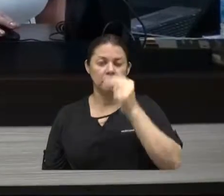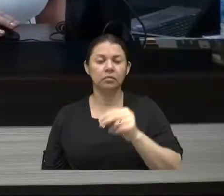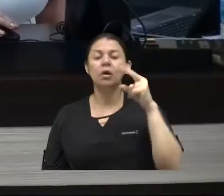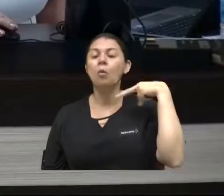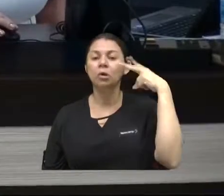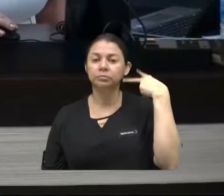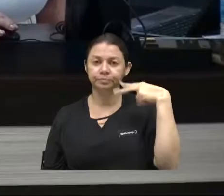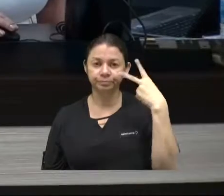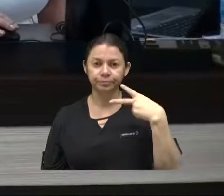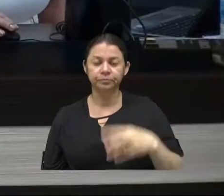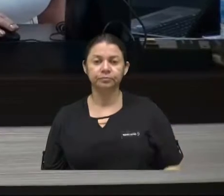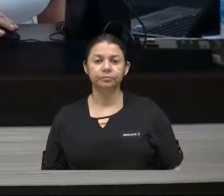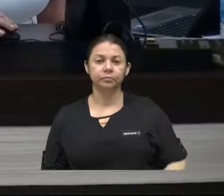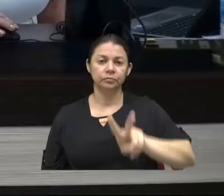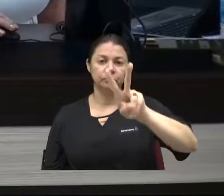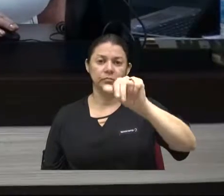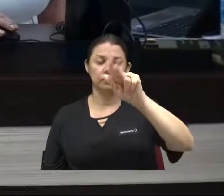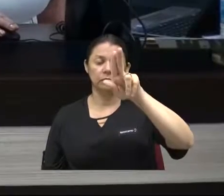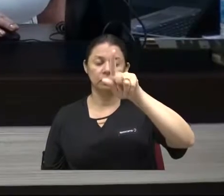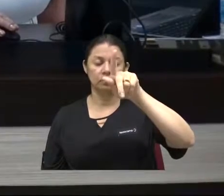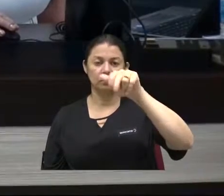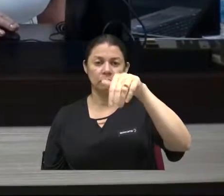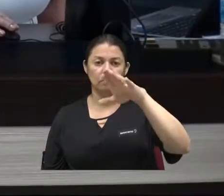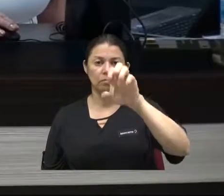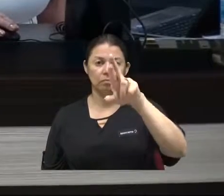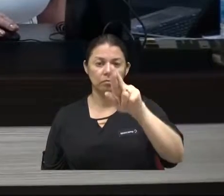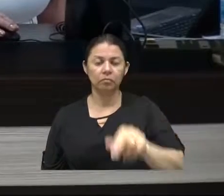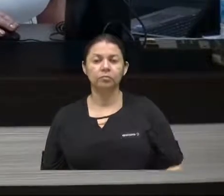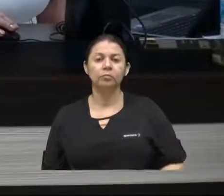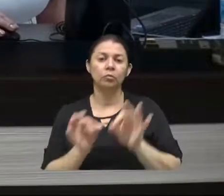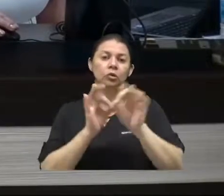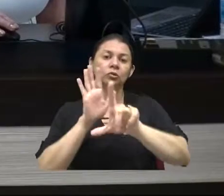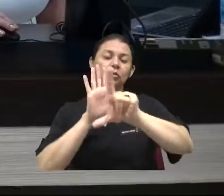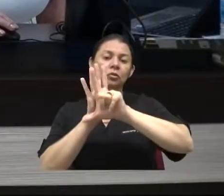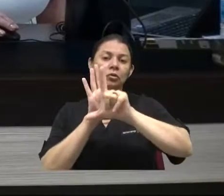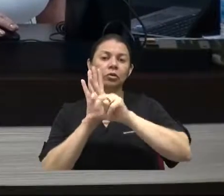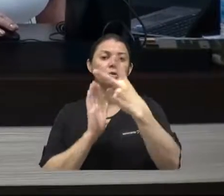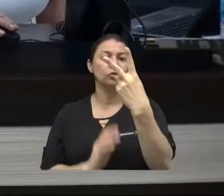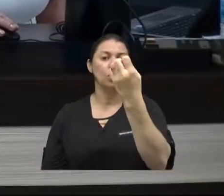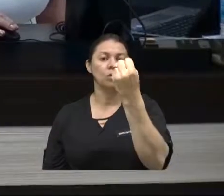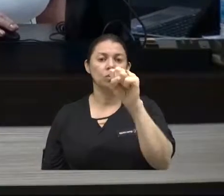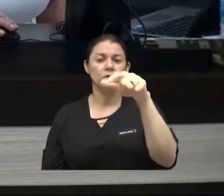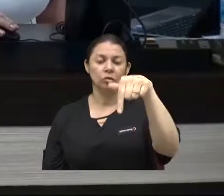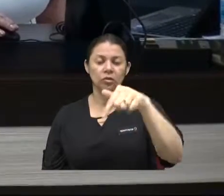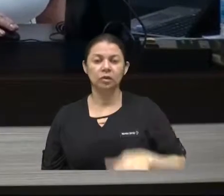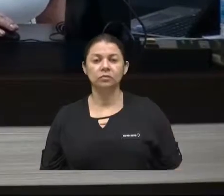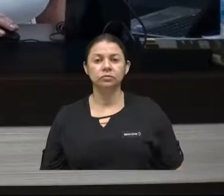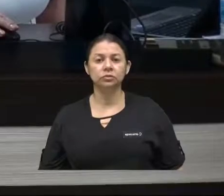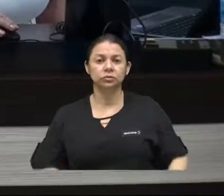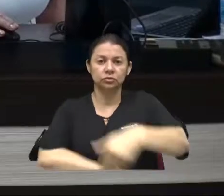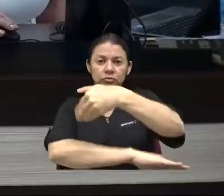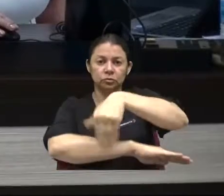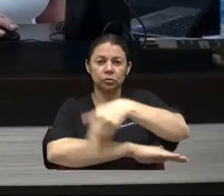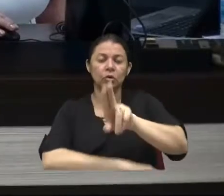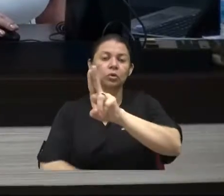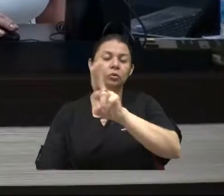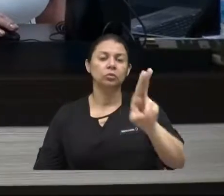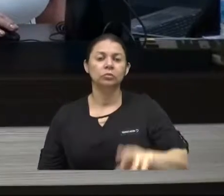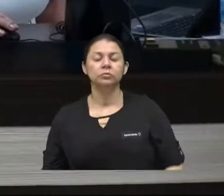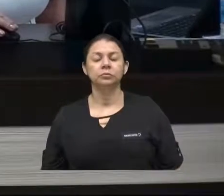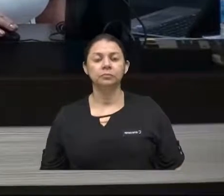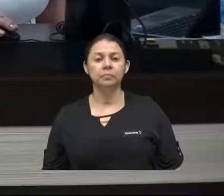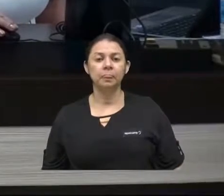Encaminhe-se às comissões competentes. Projeto de Lei 287 perpetua o nome de Wanda Salviati Bechara na estrada municipal